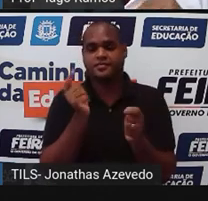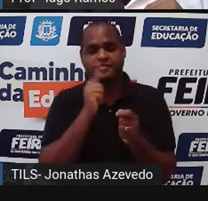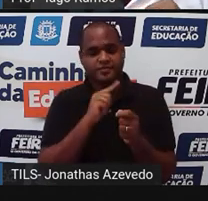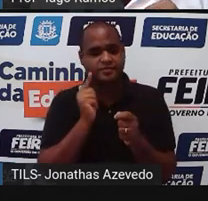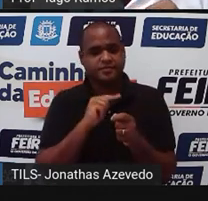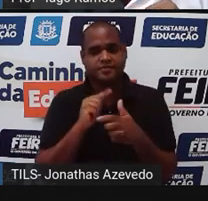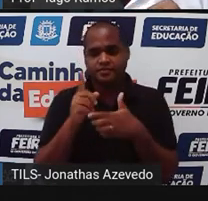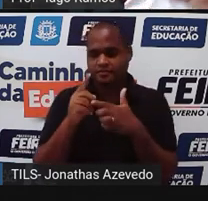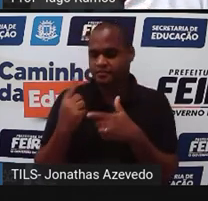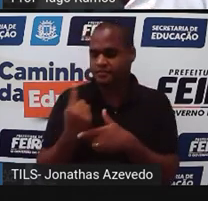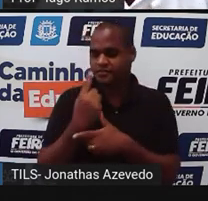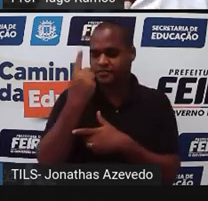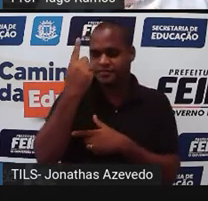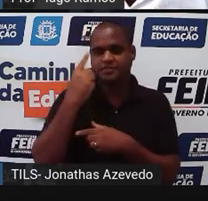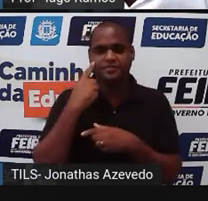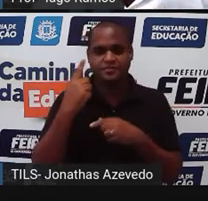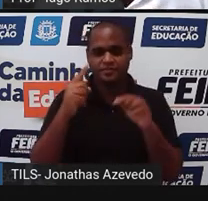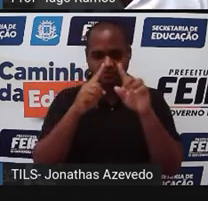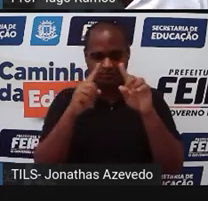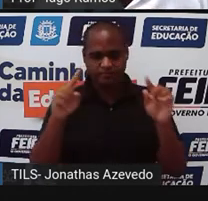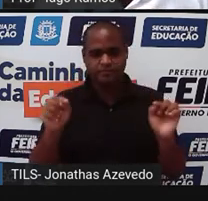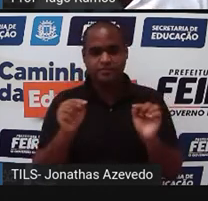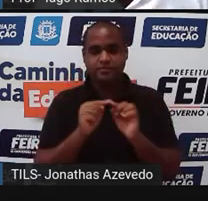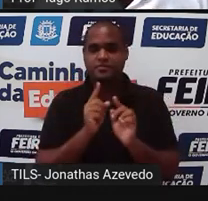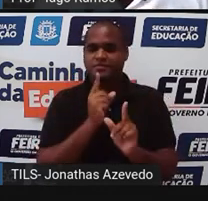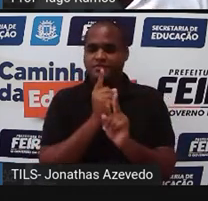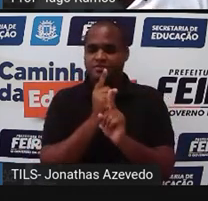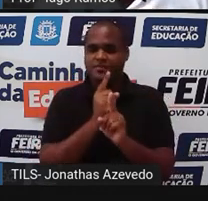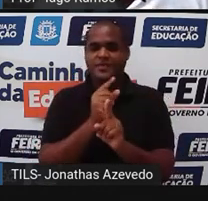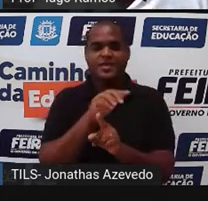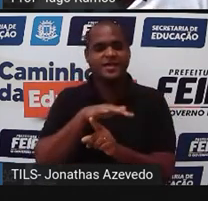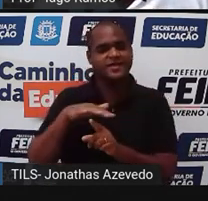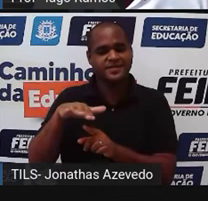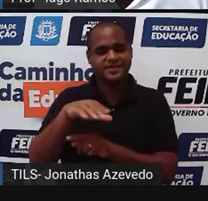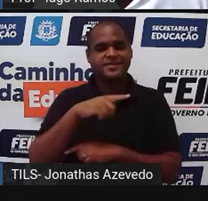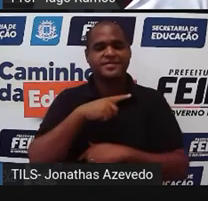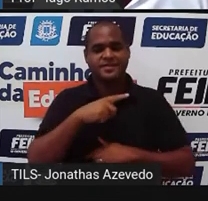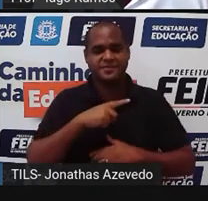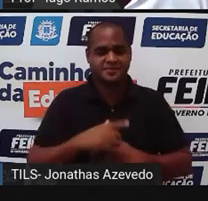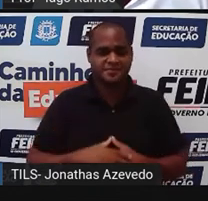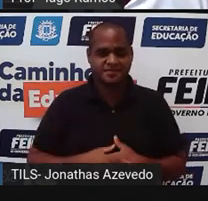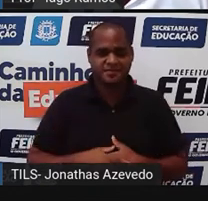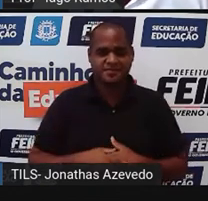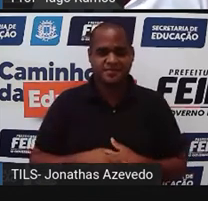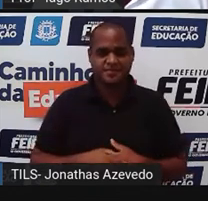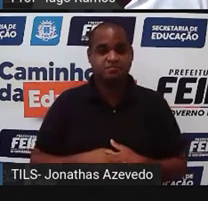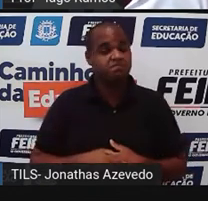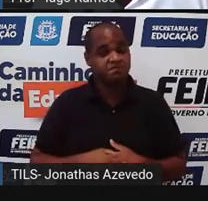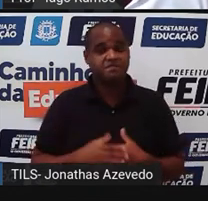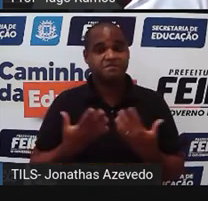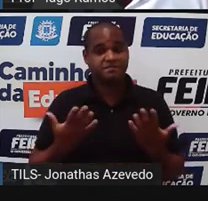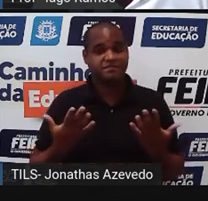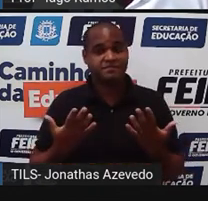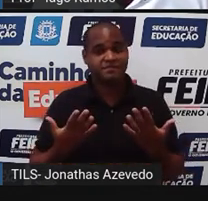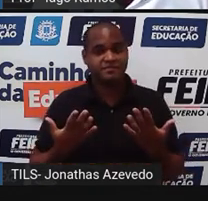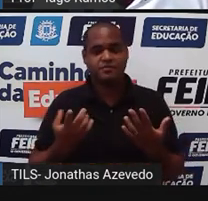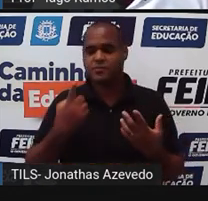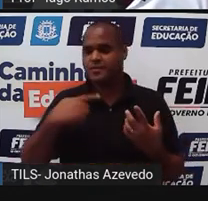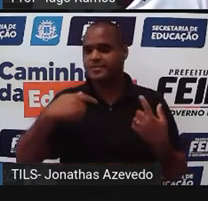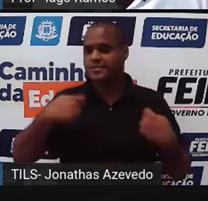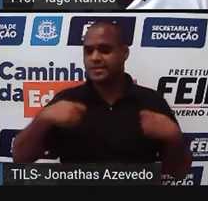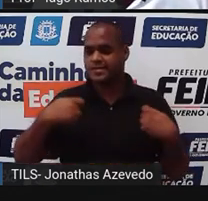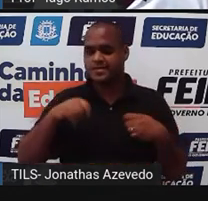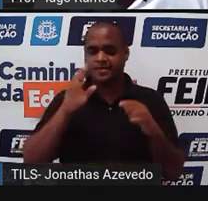pela altura do retângulo a gente tá achando a área do retângulo certo é bom a gente